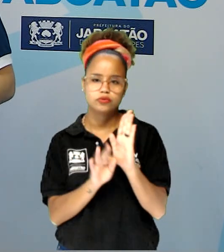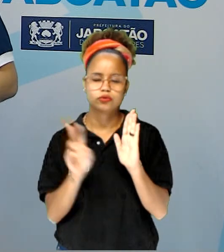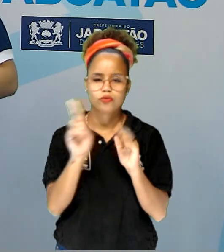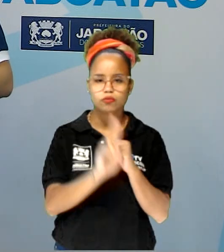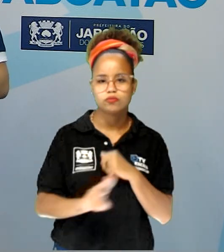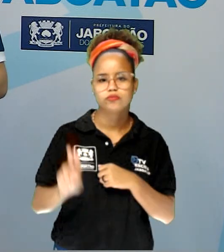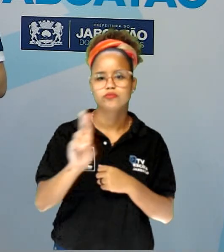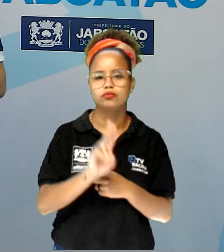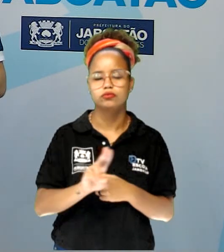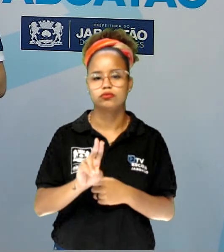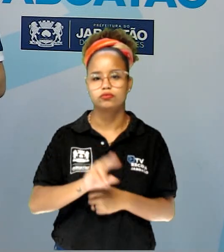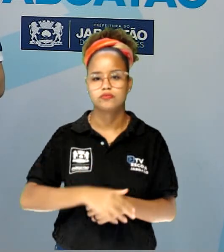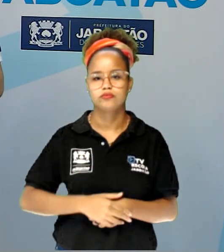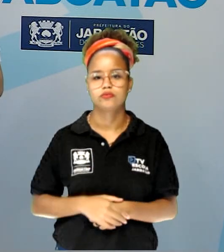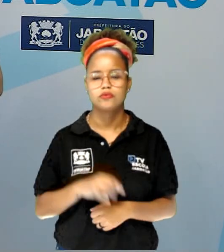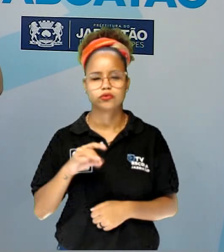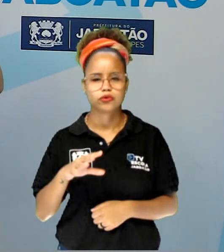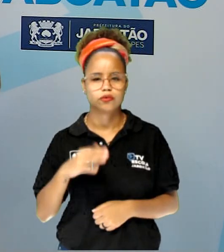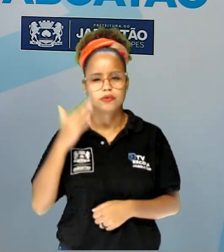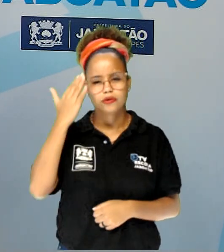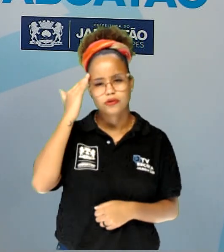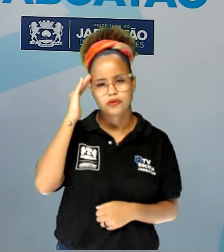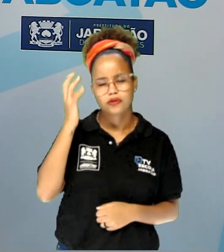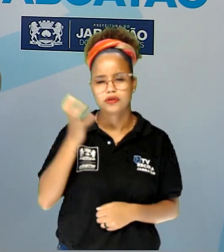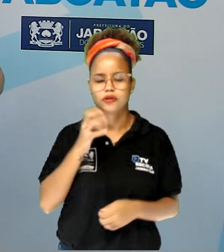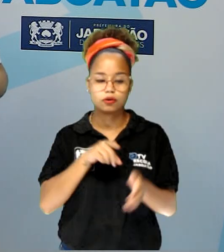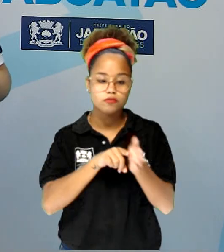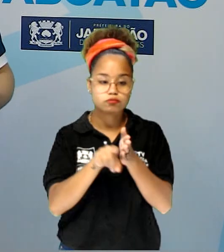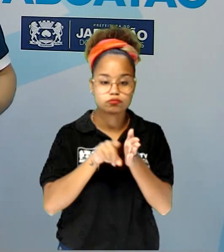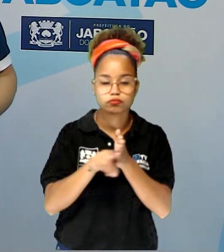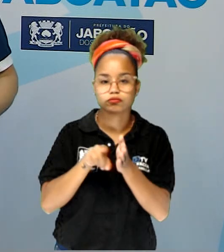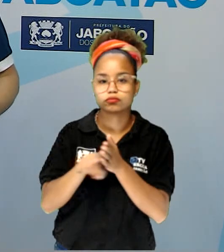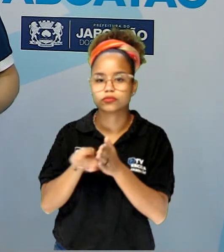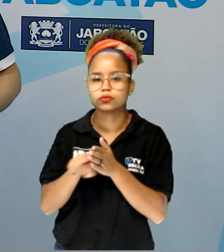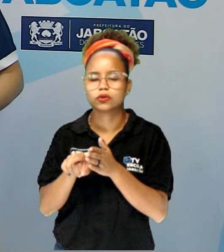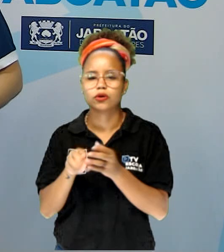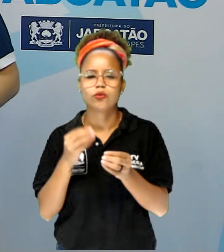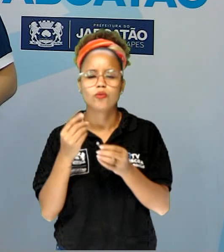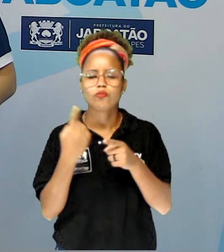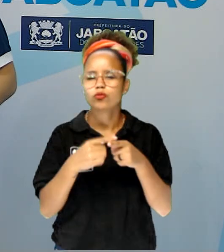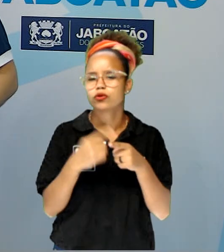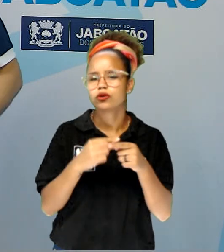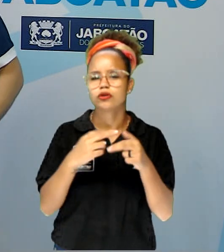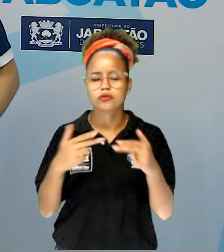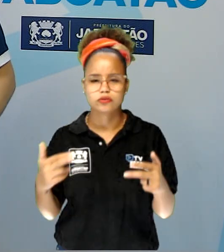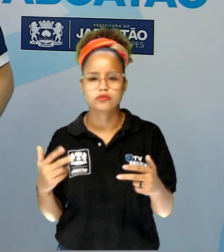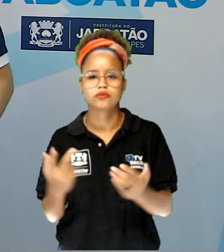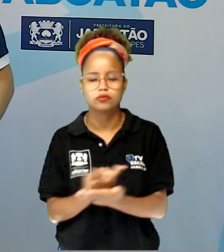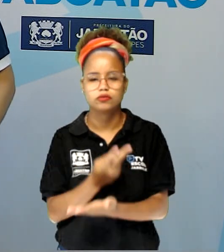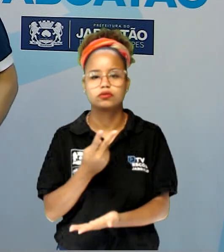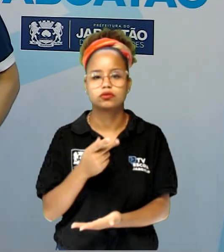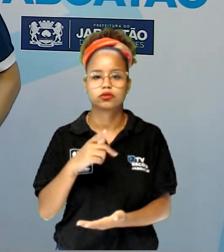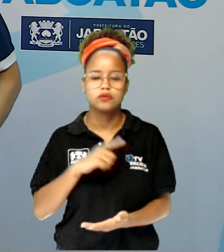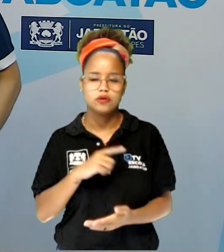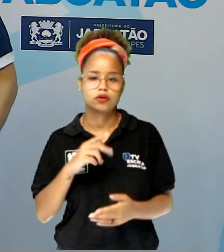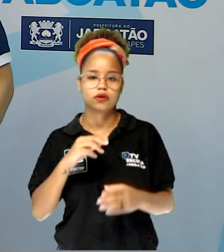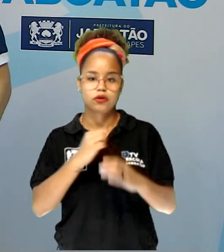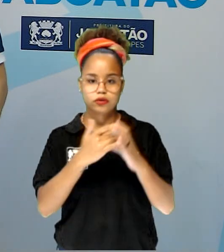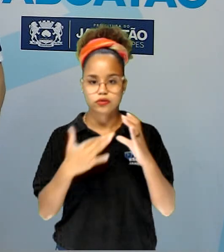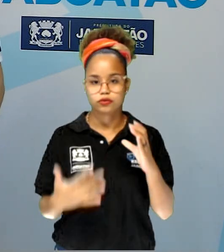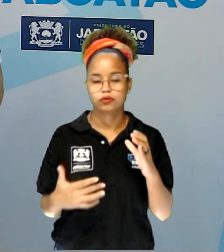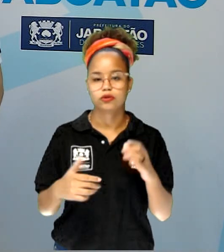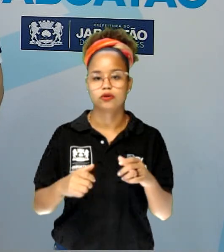utilizados, obviamente, com a intenção de buscar neles o sentido para as coisas, mas também se avalia aspectos como a linguagem